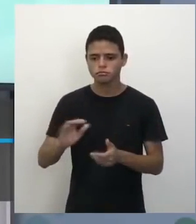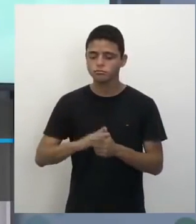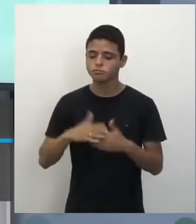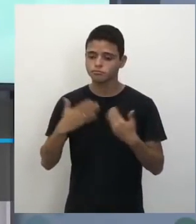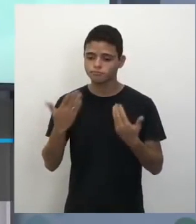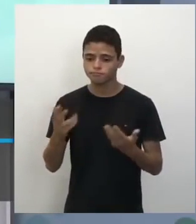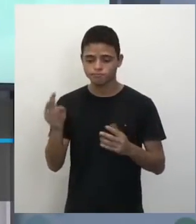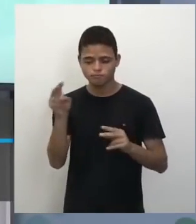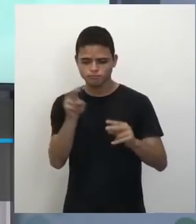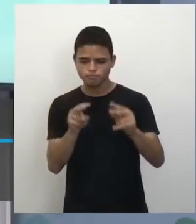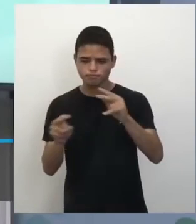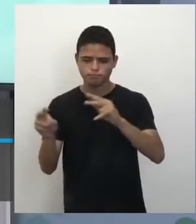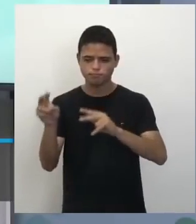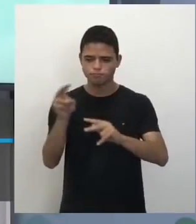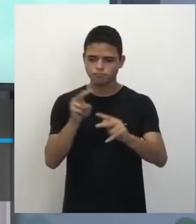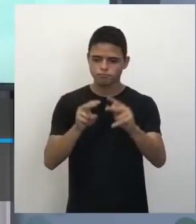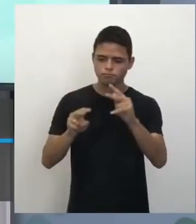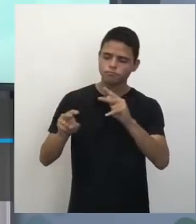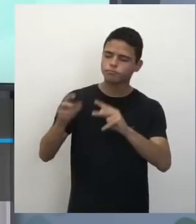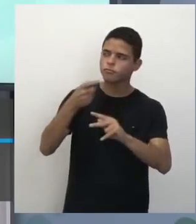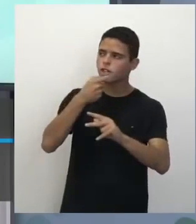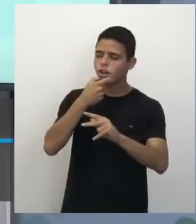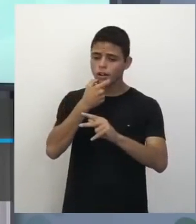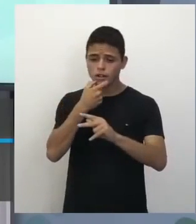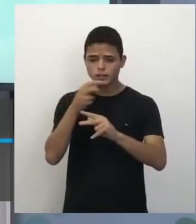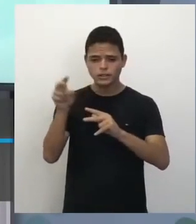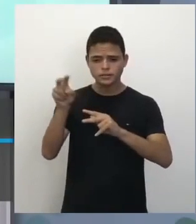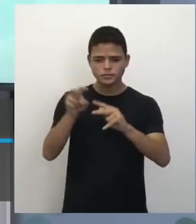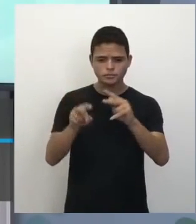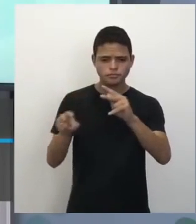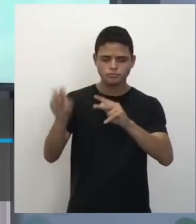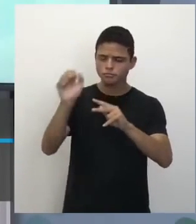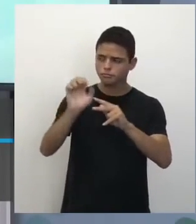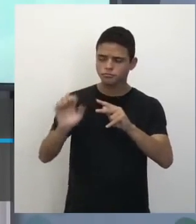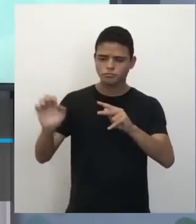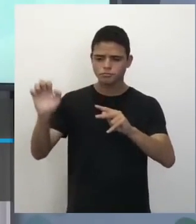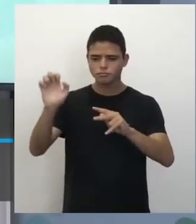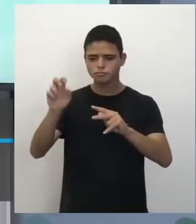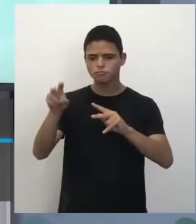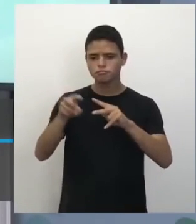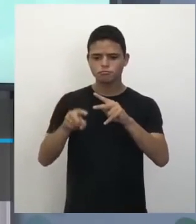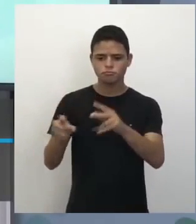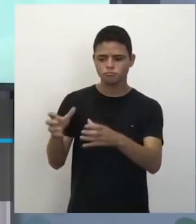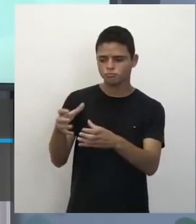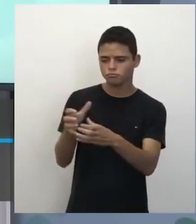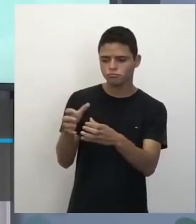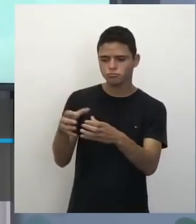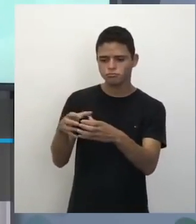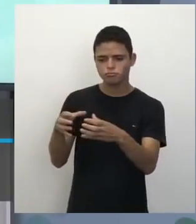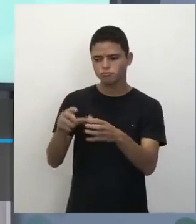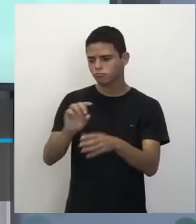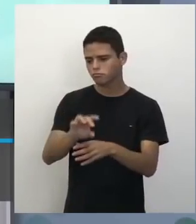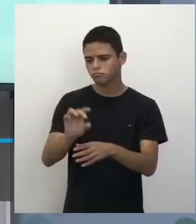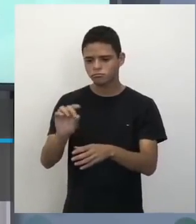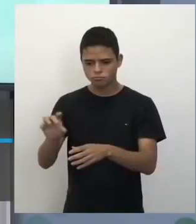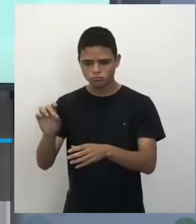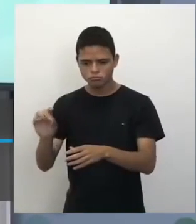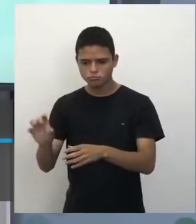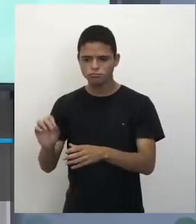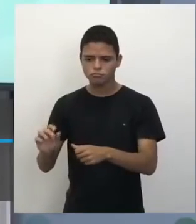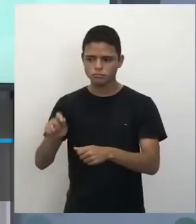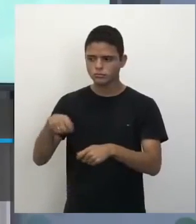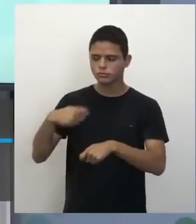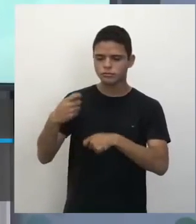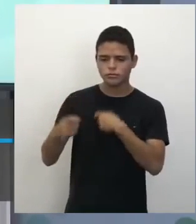olhamos assim o olhar do europeu para esses povos, quando eles caracterizam esses povos, a cultura